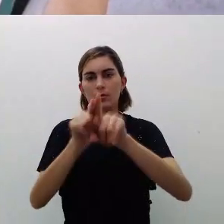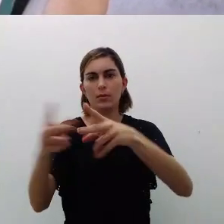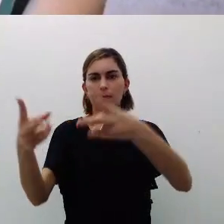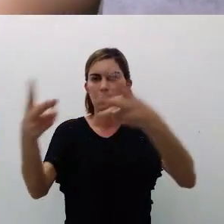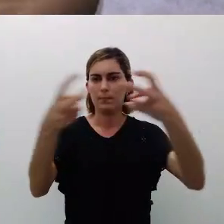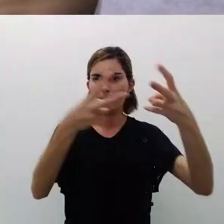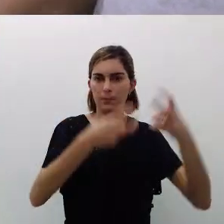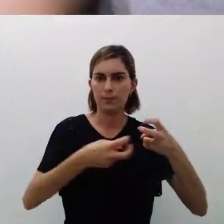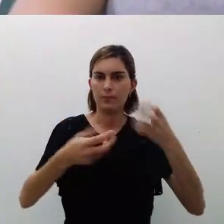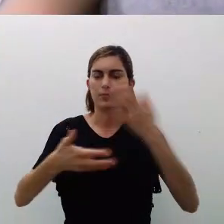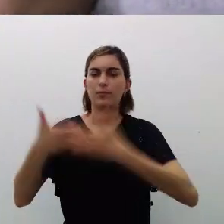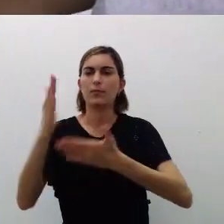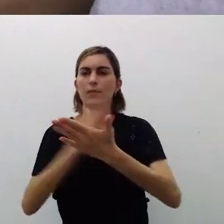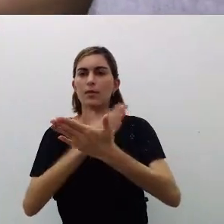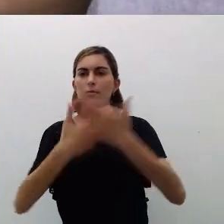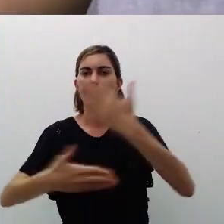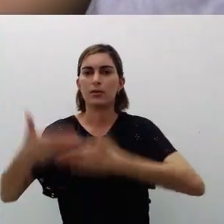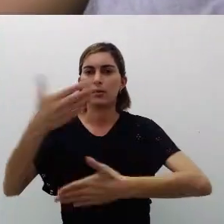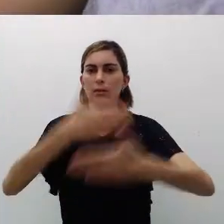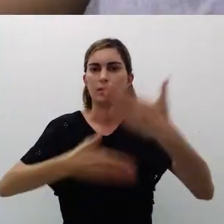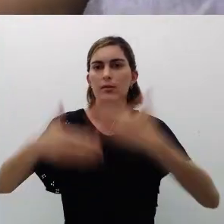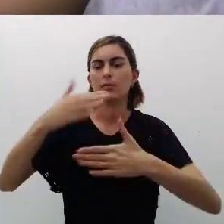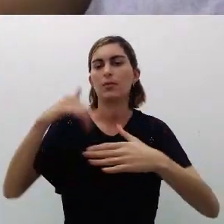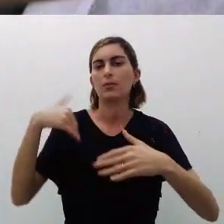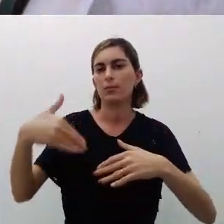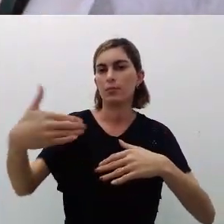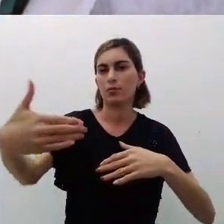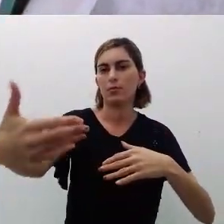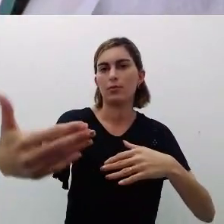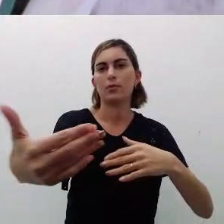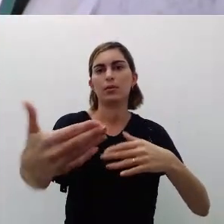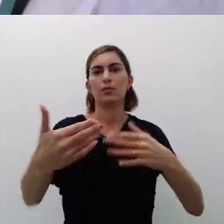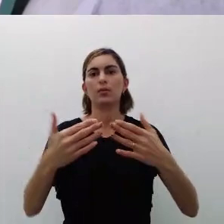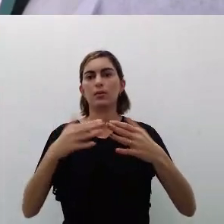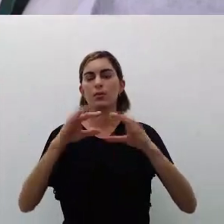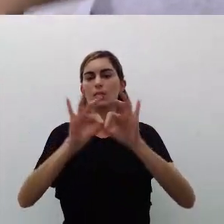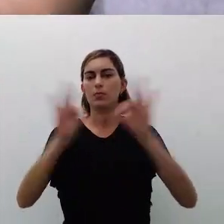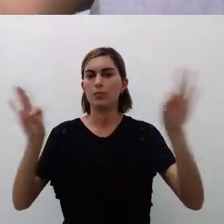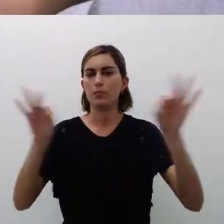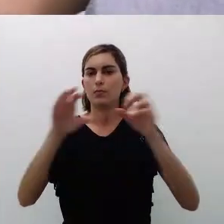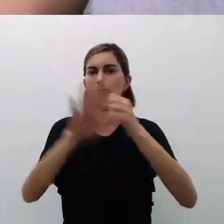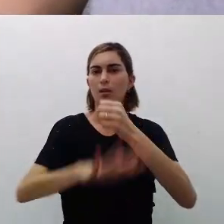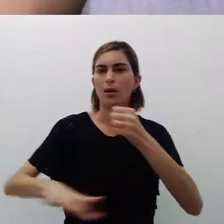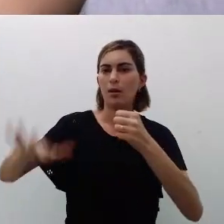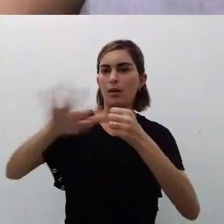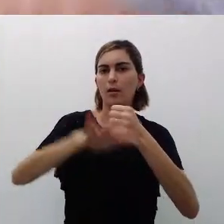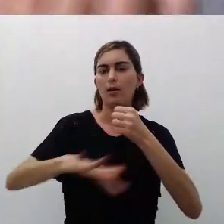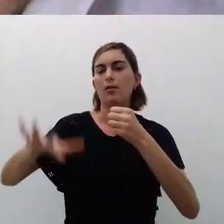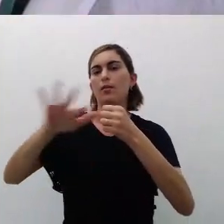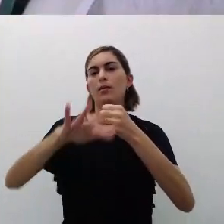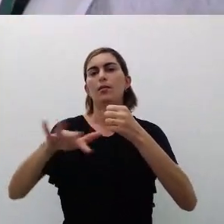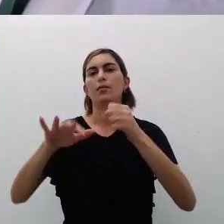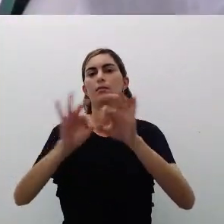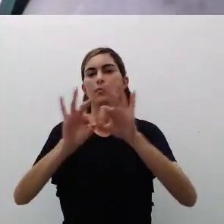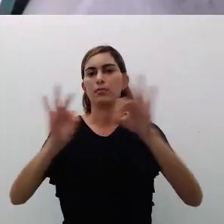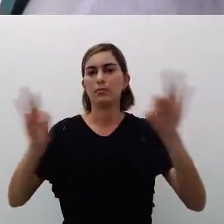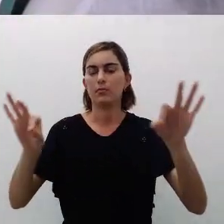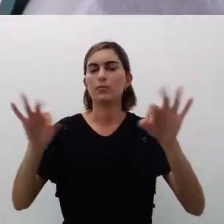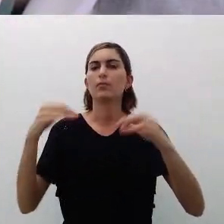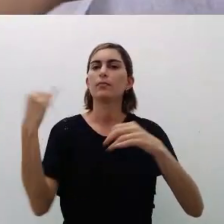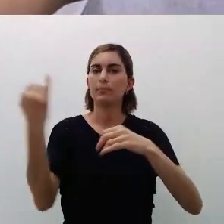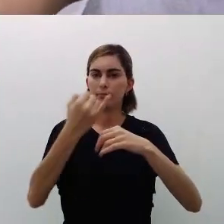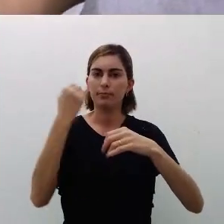relações de proporção, de medida de área, de distância. Eu acho muito interessante quando